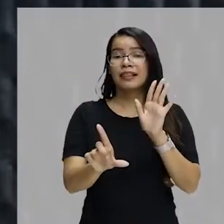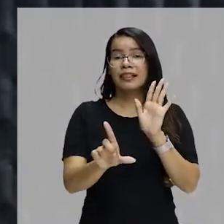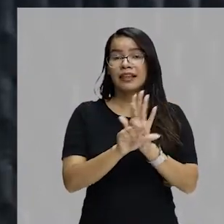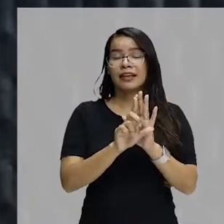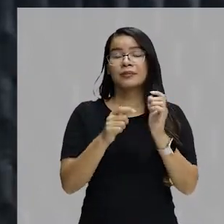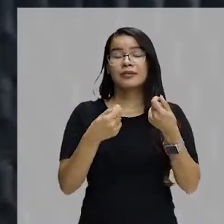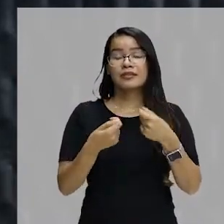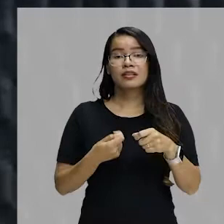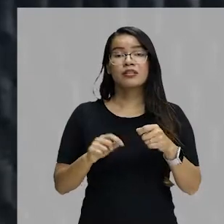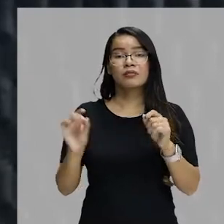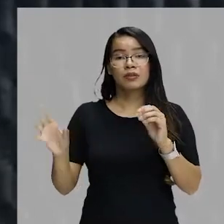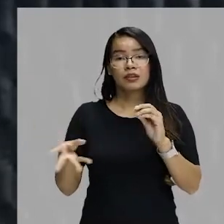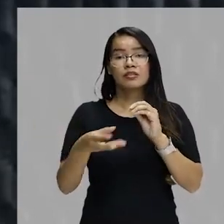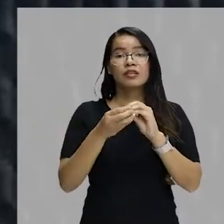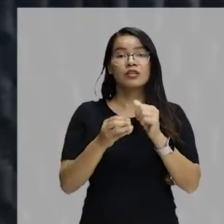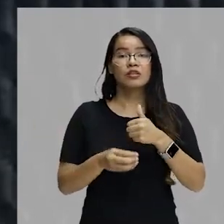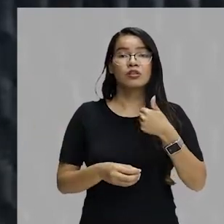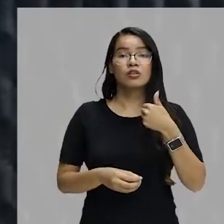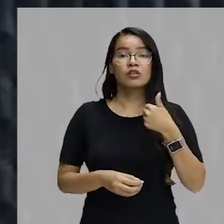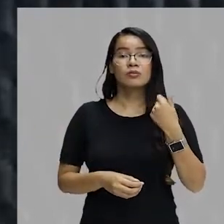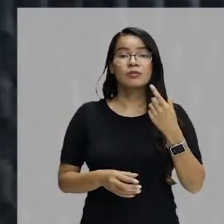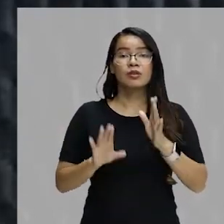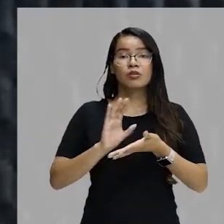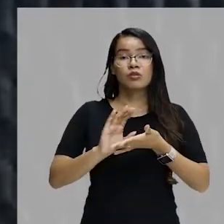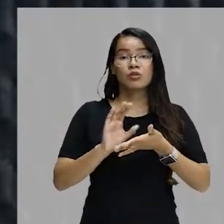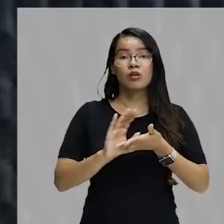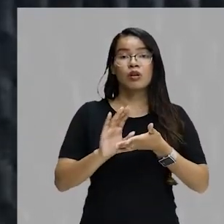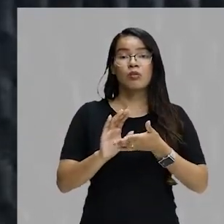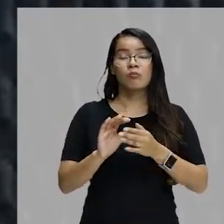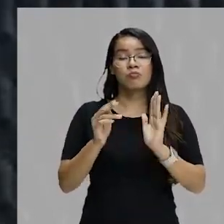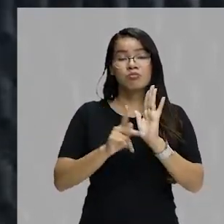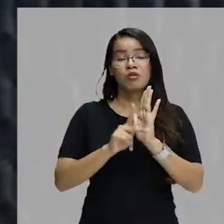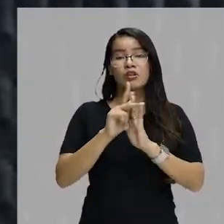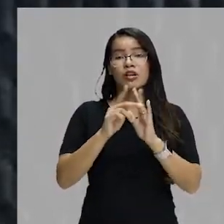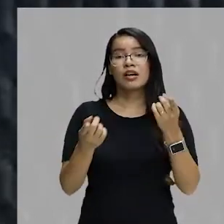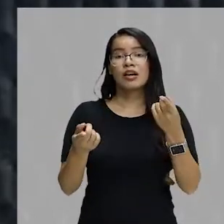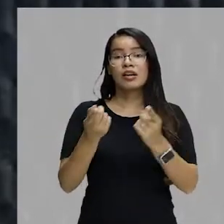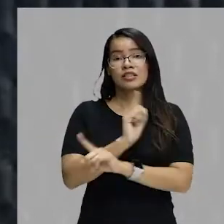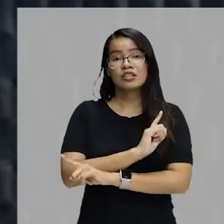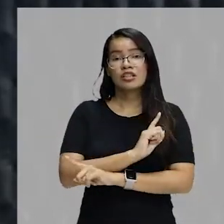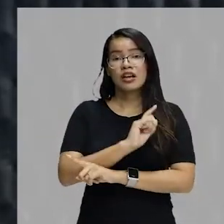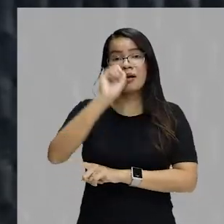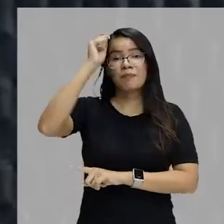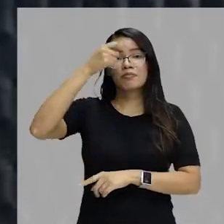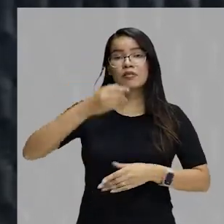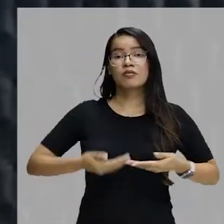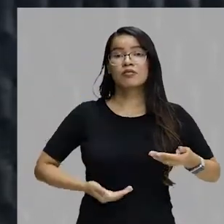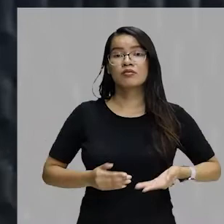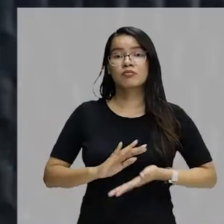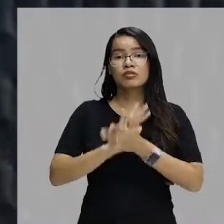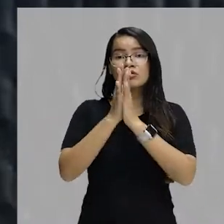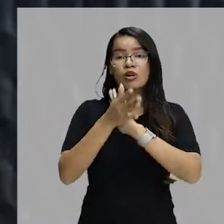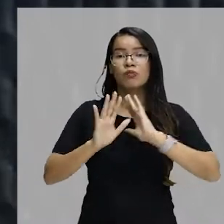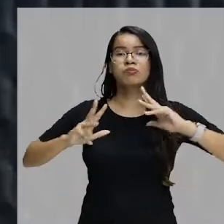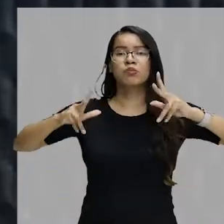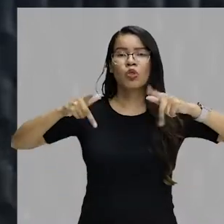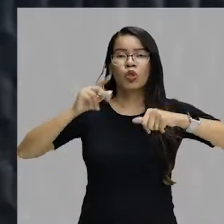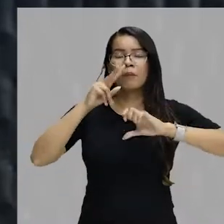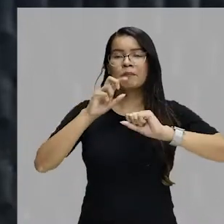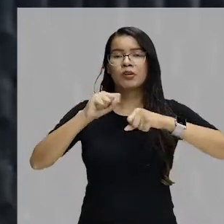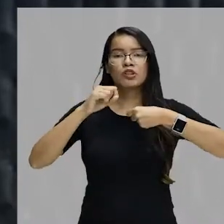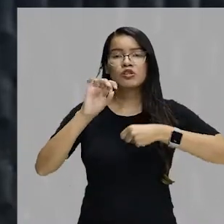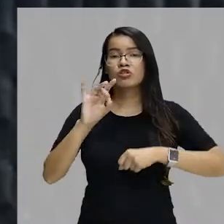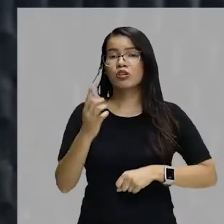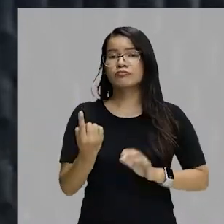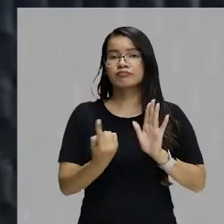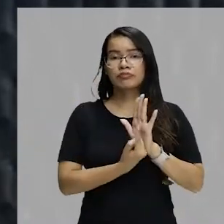Constituição, como um projeto anti-absolutista, que, por exemplo, limitaria o poder do imperador, e um projeto da chamada Constituição da